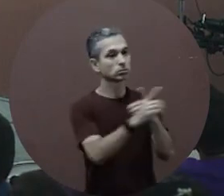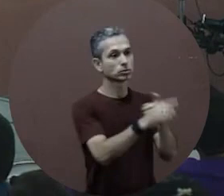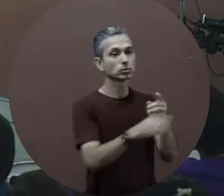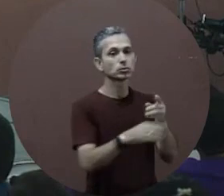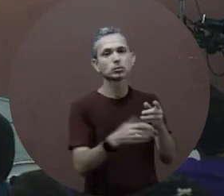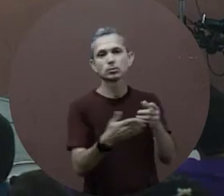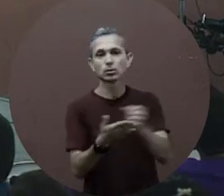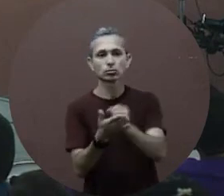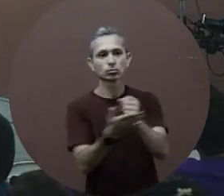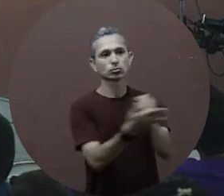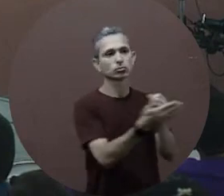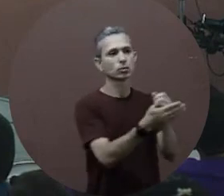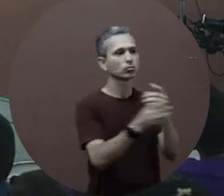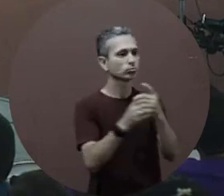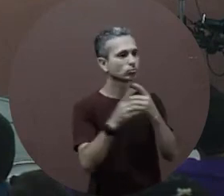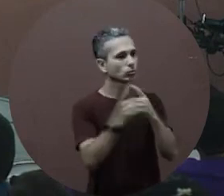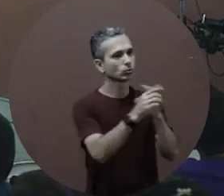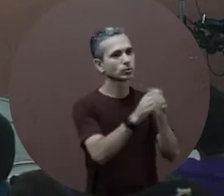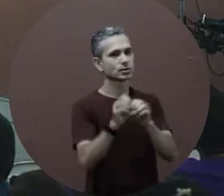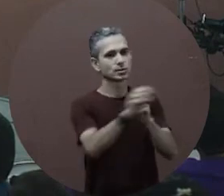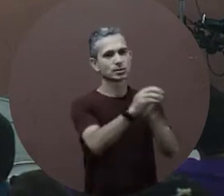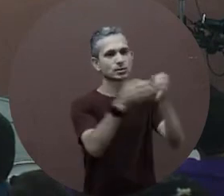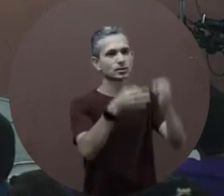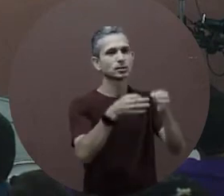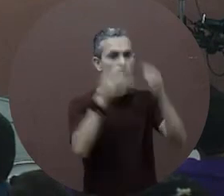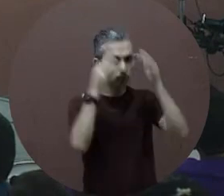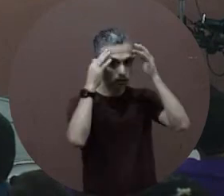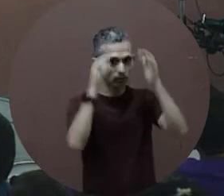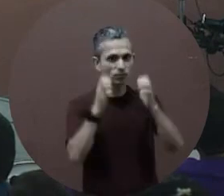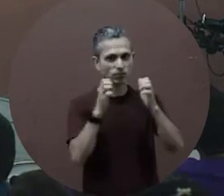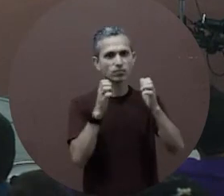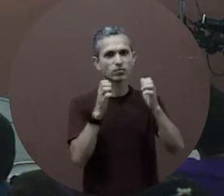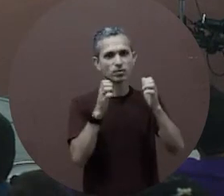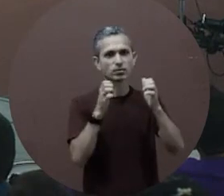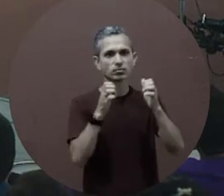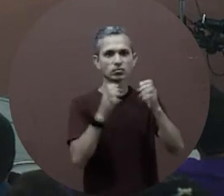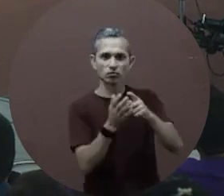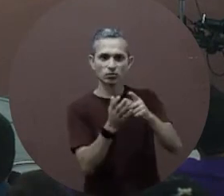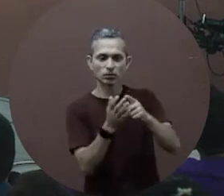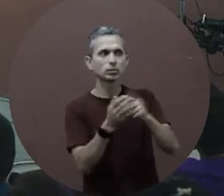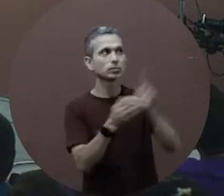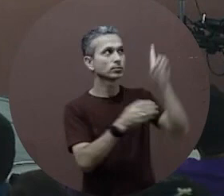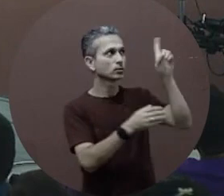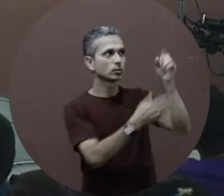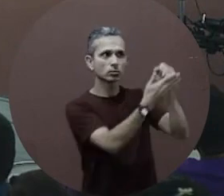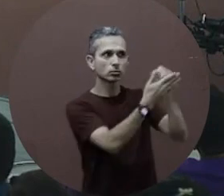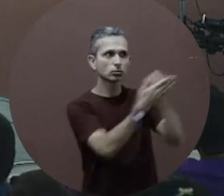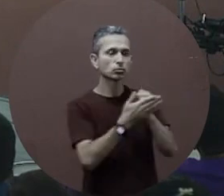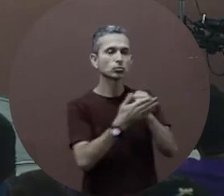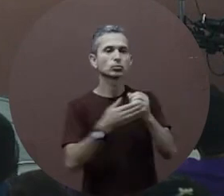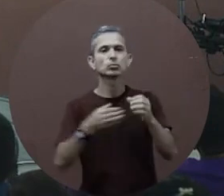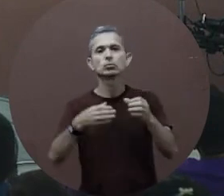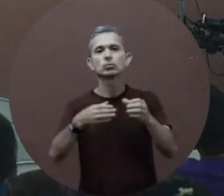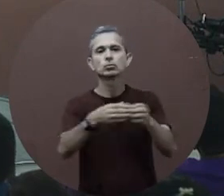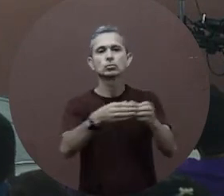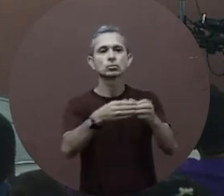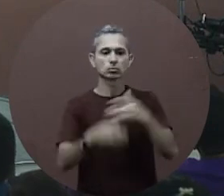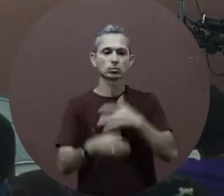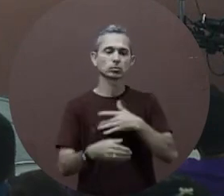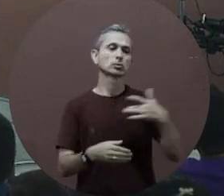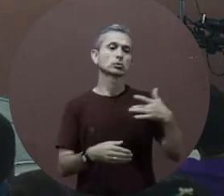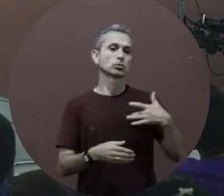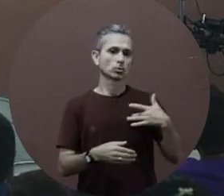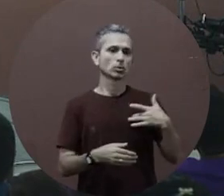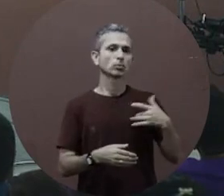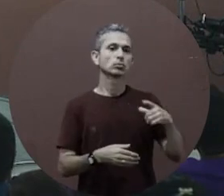fé. Meus irmãos, que Deus nos ajude a sermos uma comunidade saudável, que tenhamos líderes que lideram,